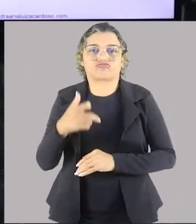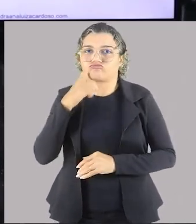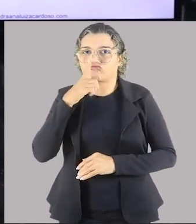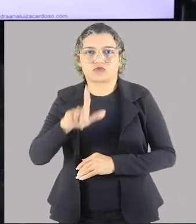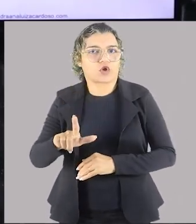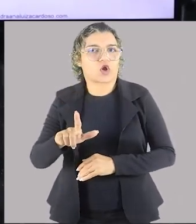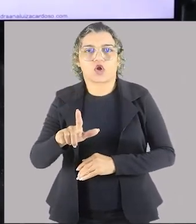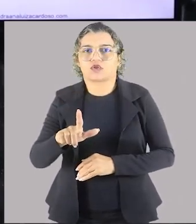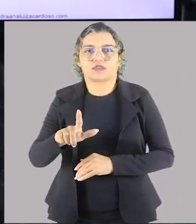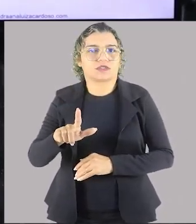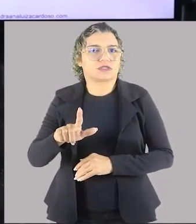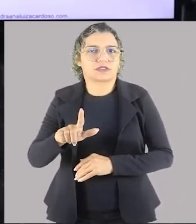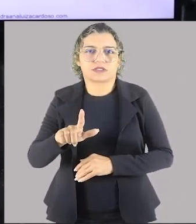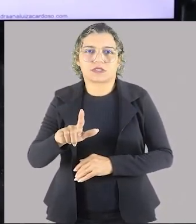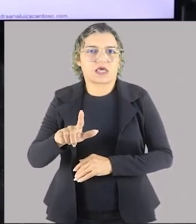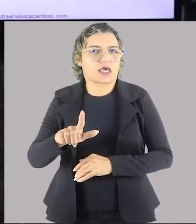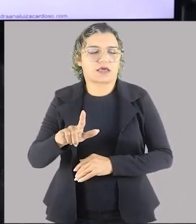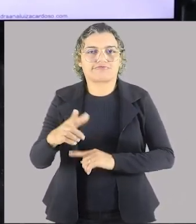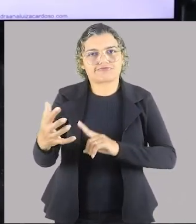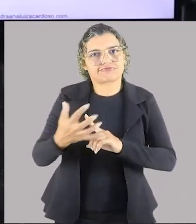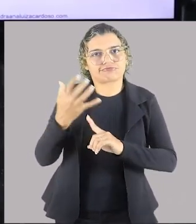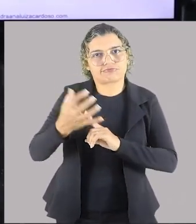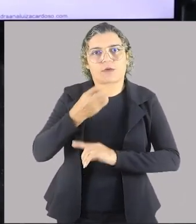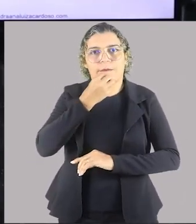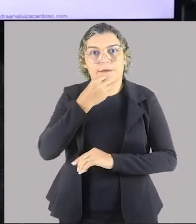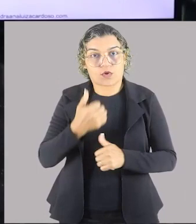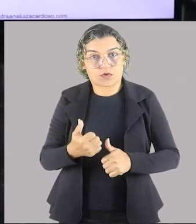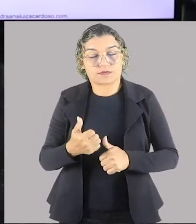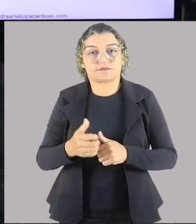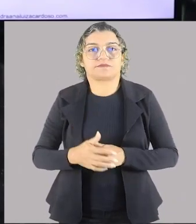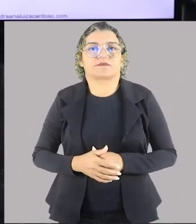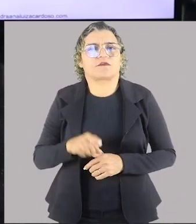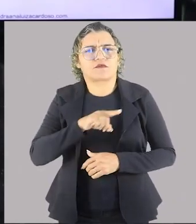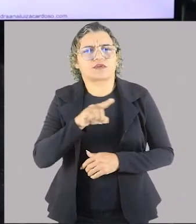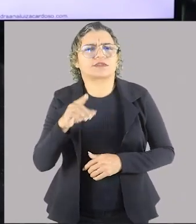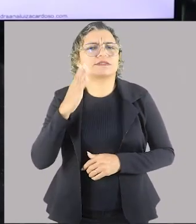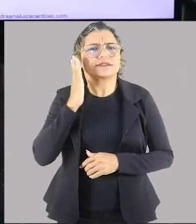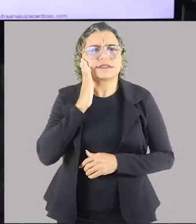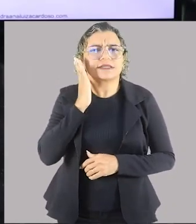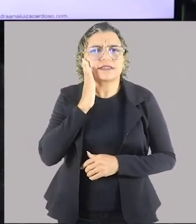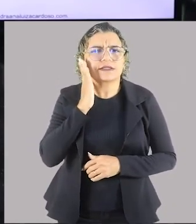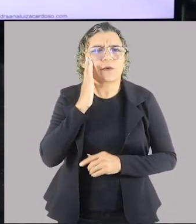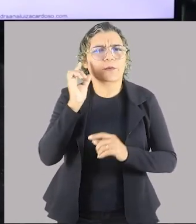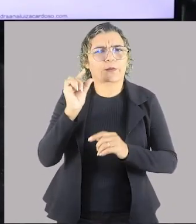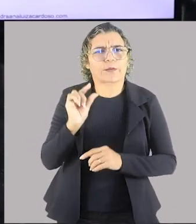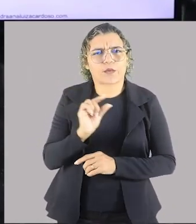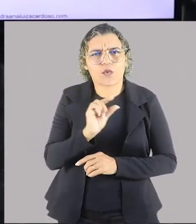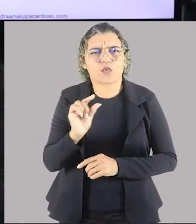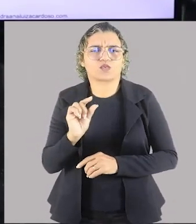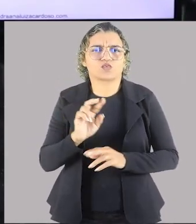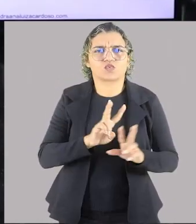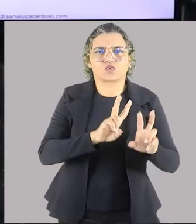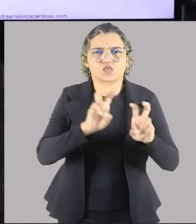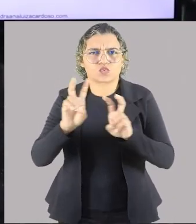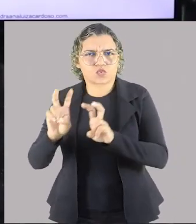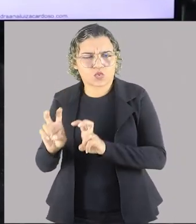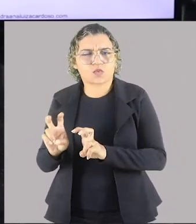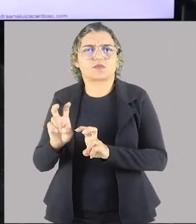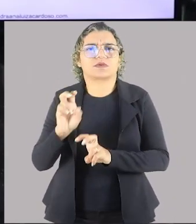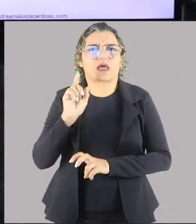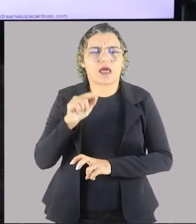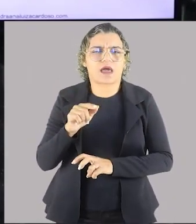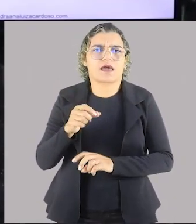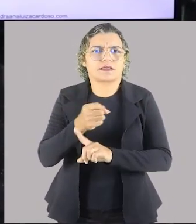consegue exercer essa função. Fechou? Deu de entender um pouco dos componentes que estão relacionados com